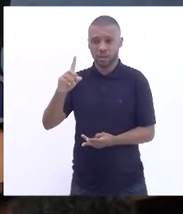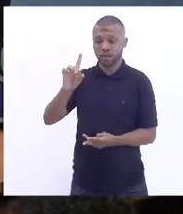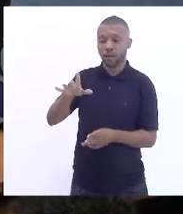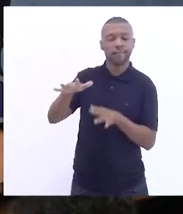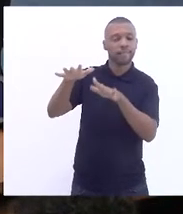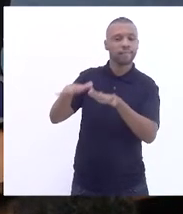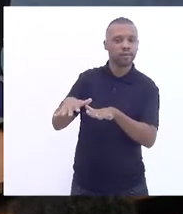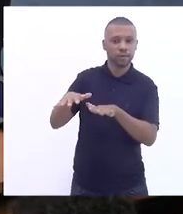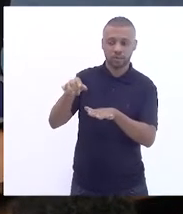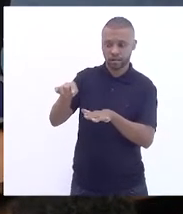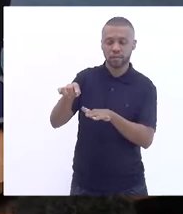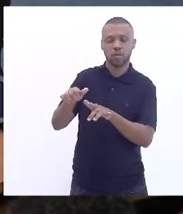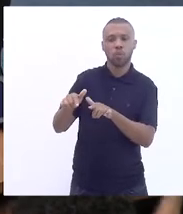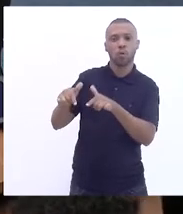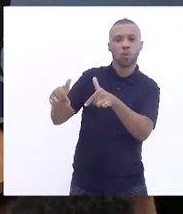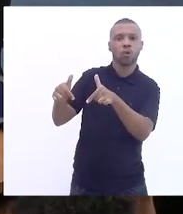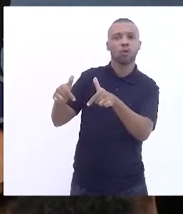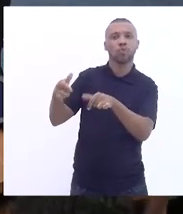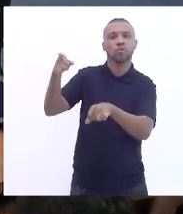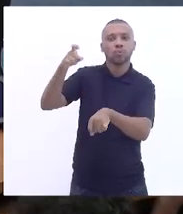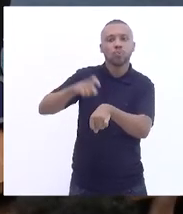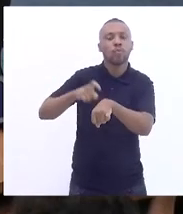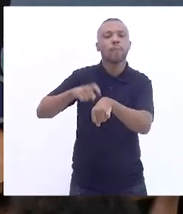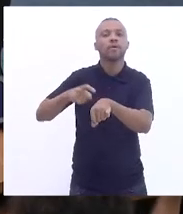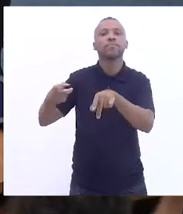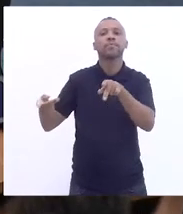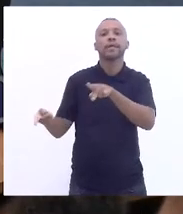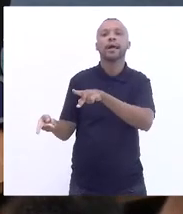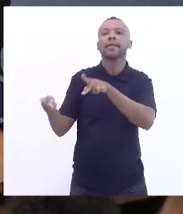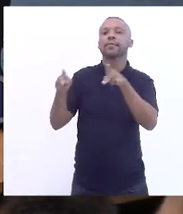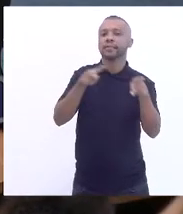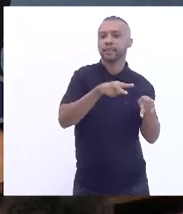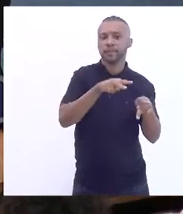que fará a transmissão obrigada